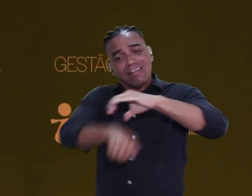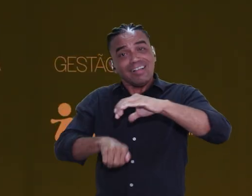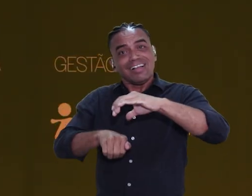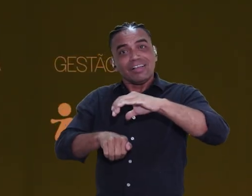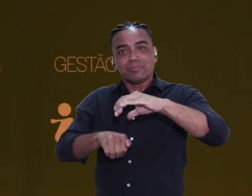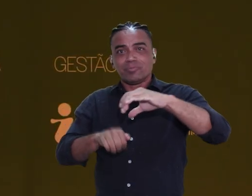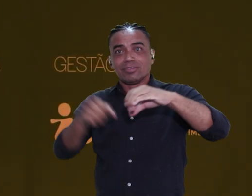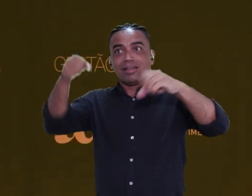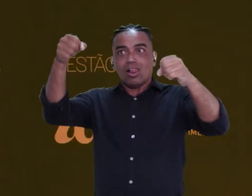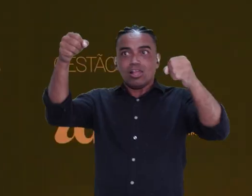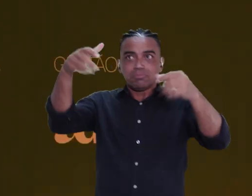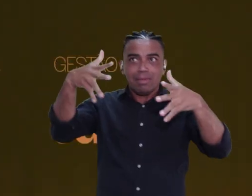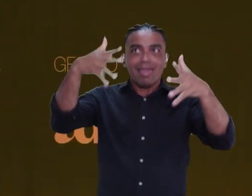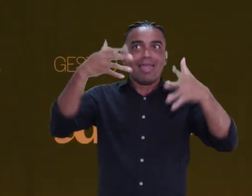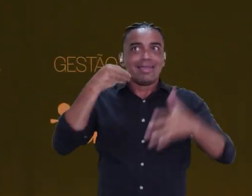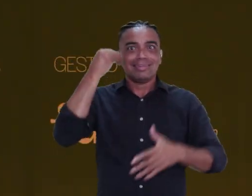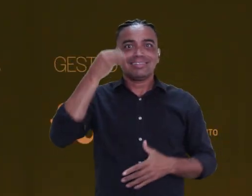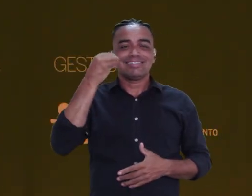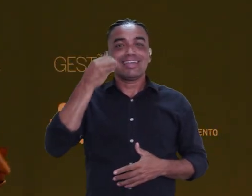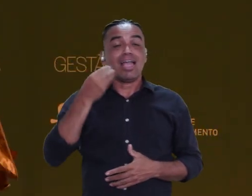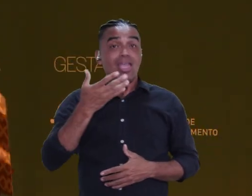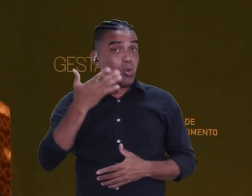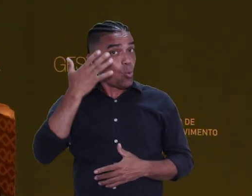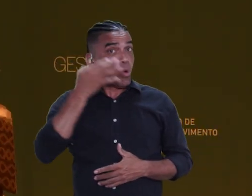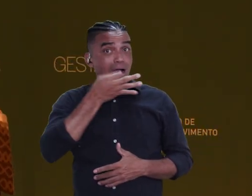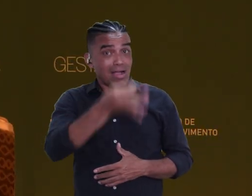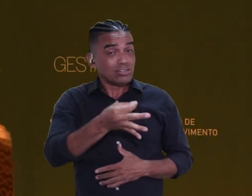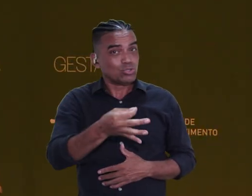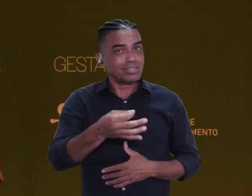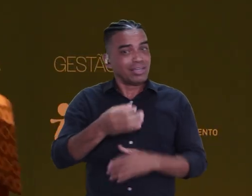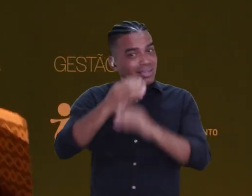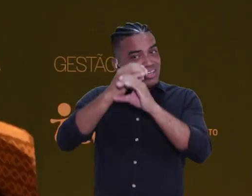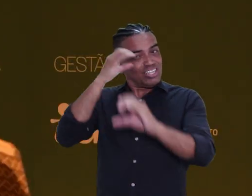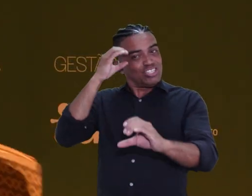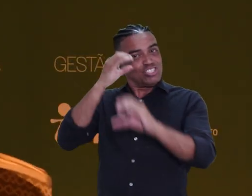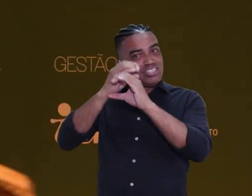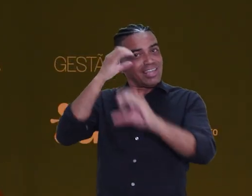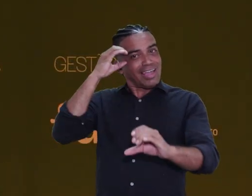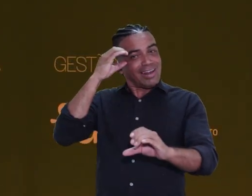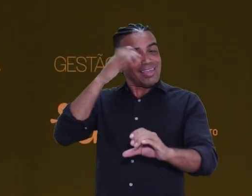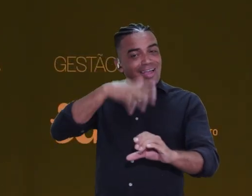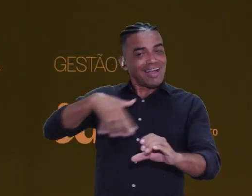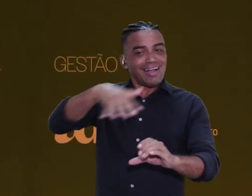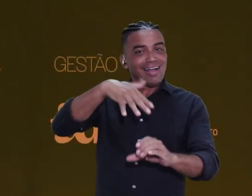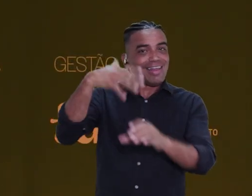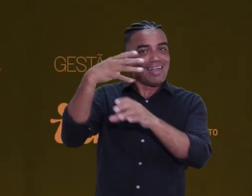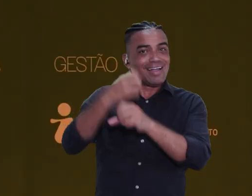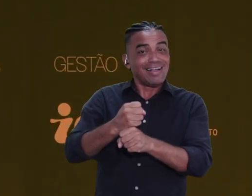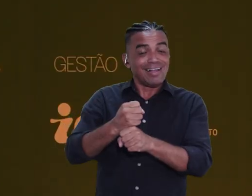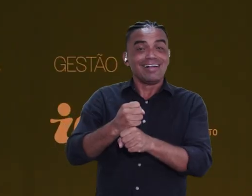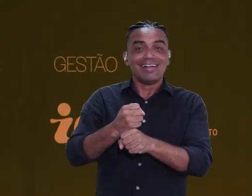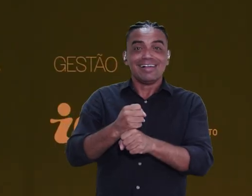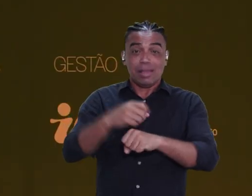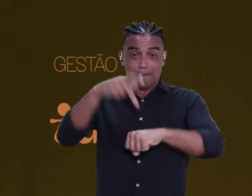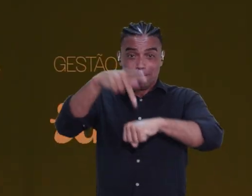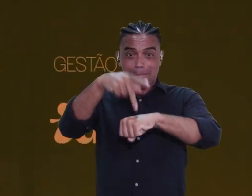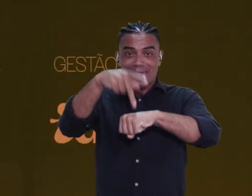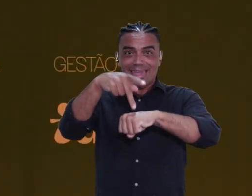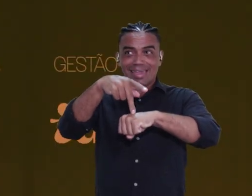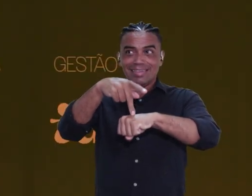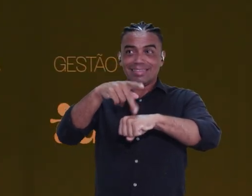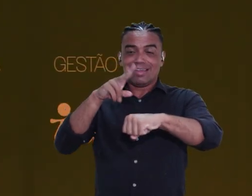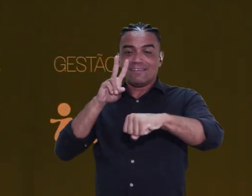dessa experiência. Eu acho que os engenheiros pensariam nessa pedra no meio do caminho, teriam